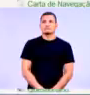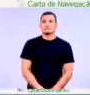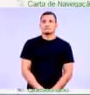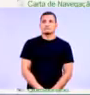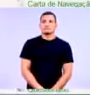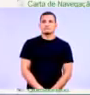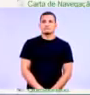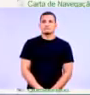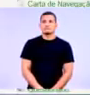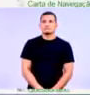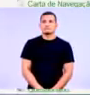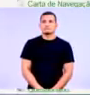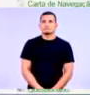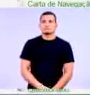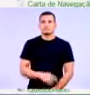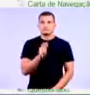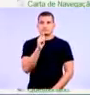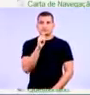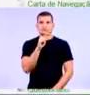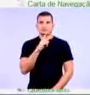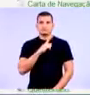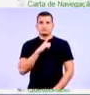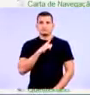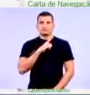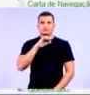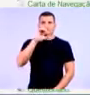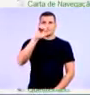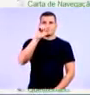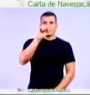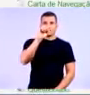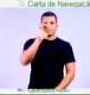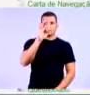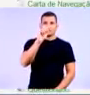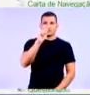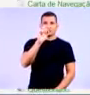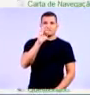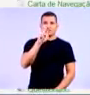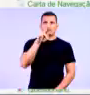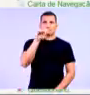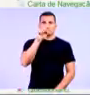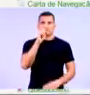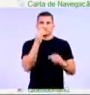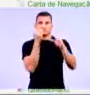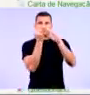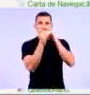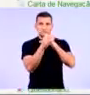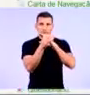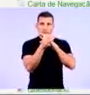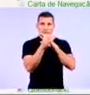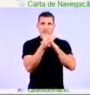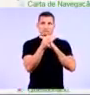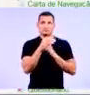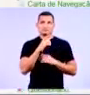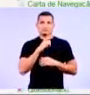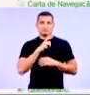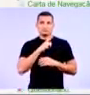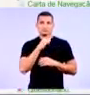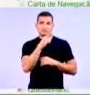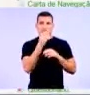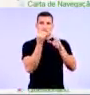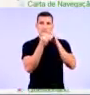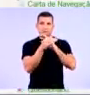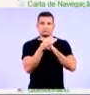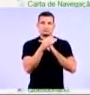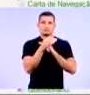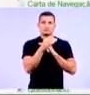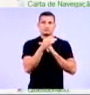E aqui está, né, o status do envio, né? Envio do arquivo, está aqui o arquivo enviado por você,